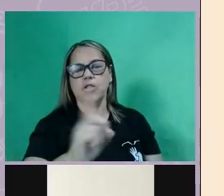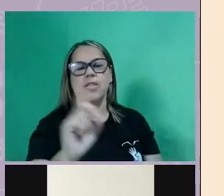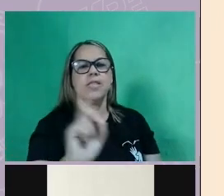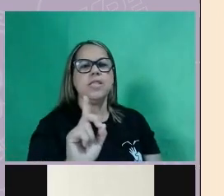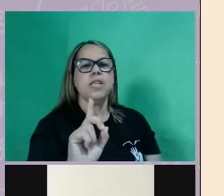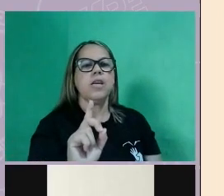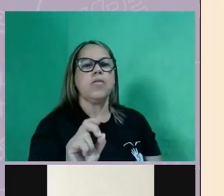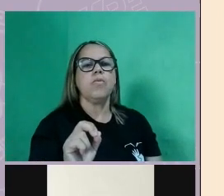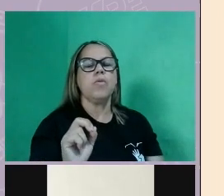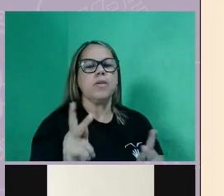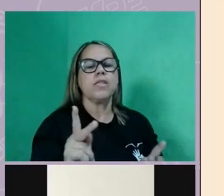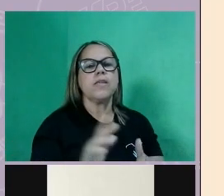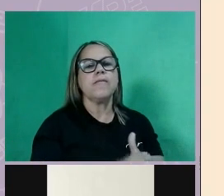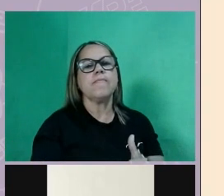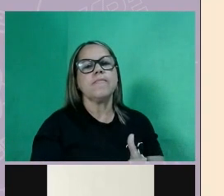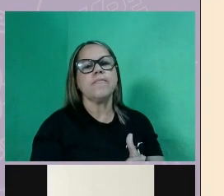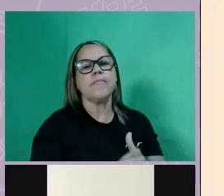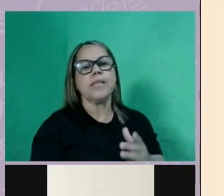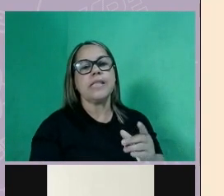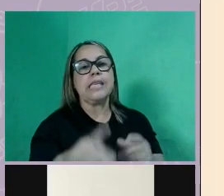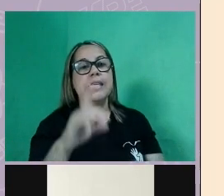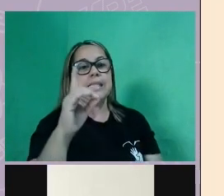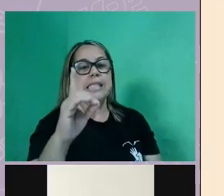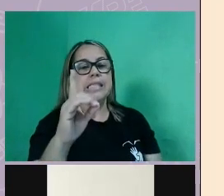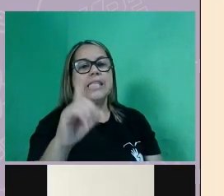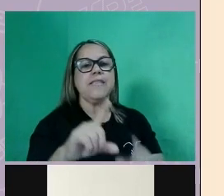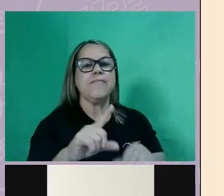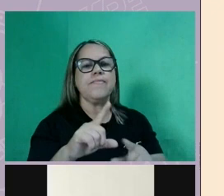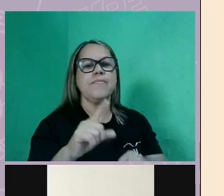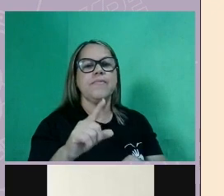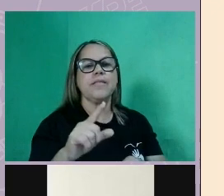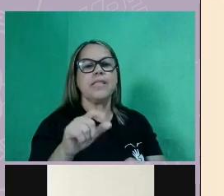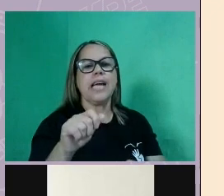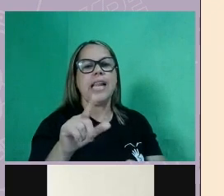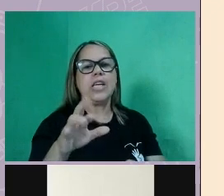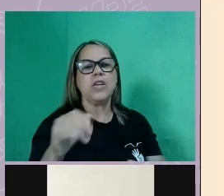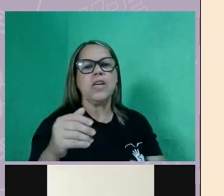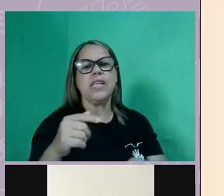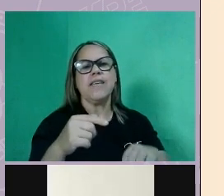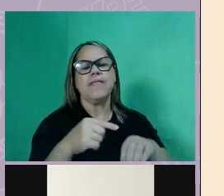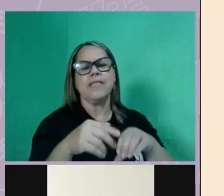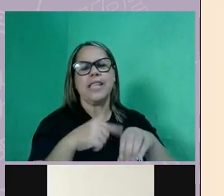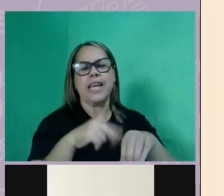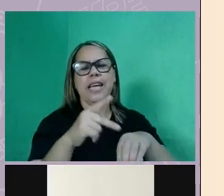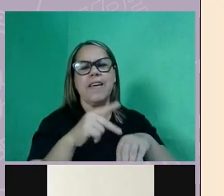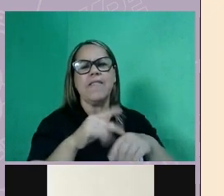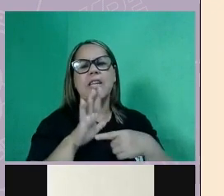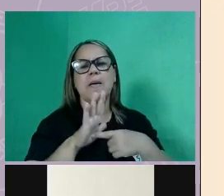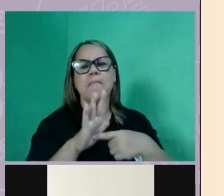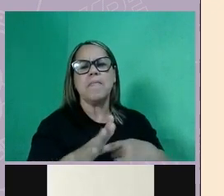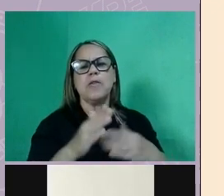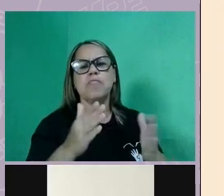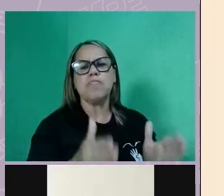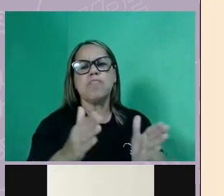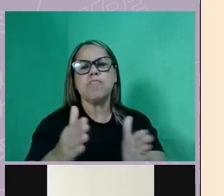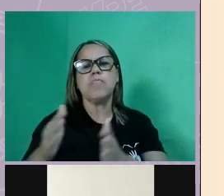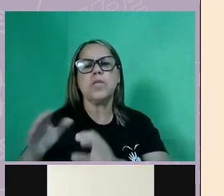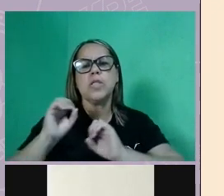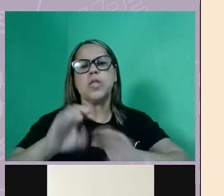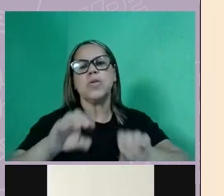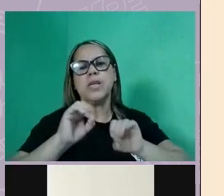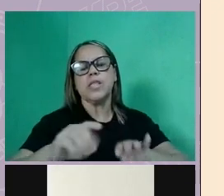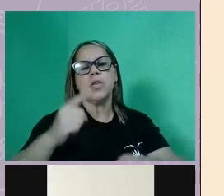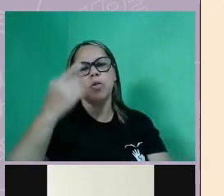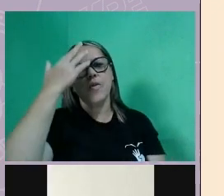contrário letra B a alegoria da caverna representa as etapas da educação de um filósofo